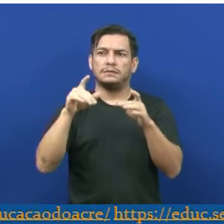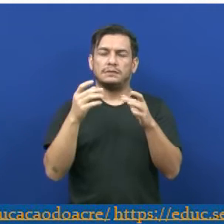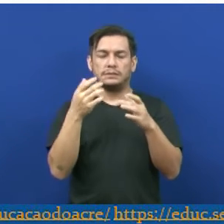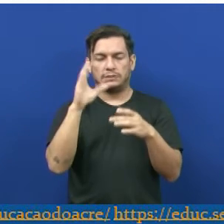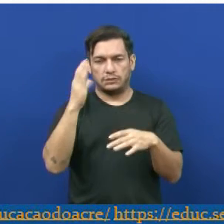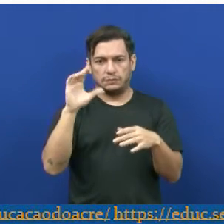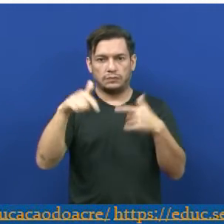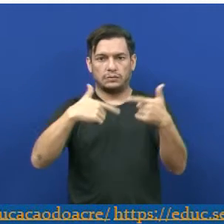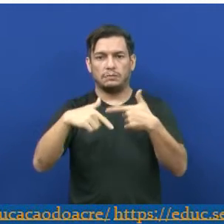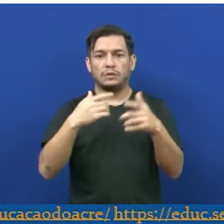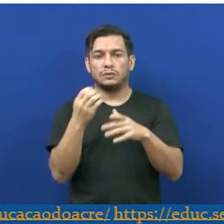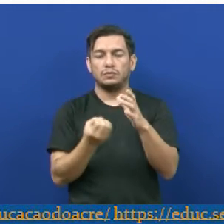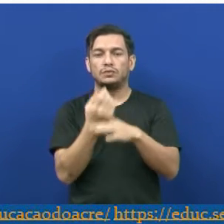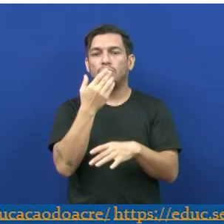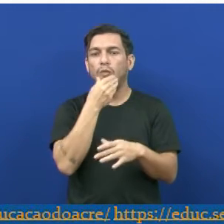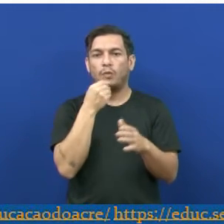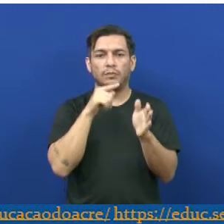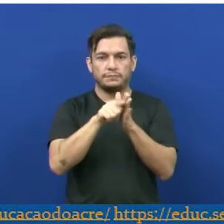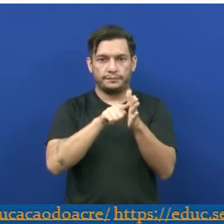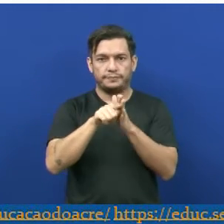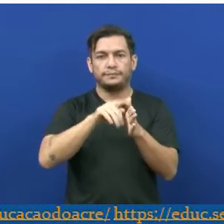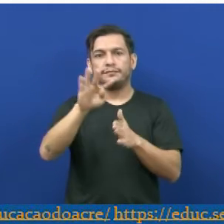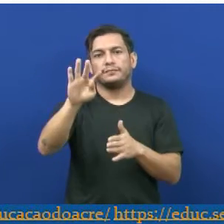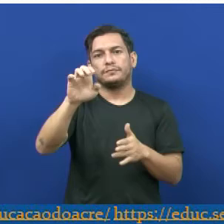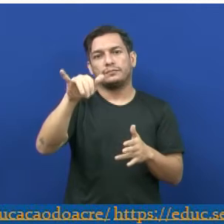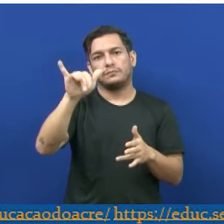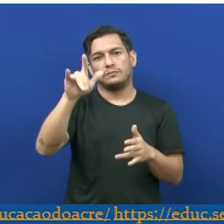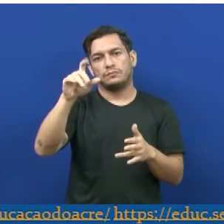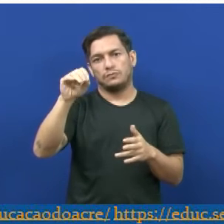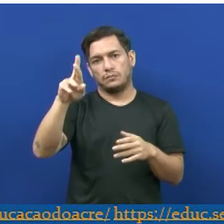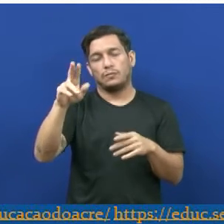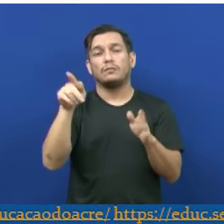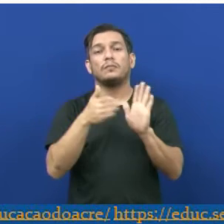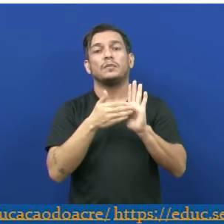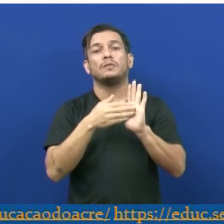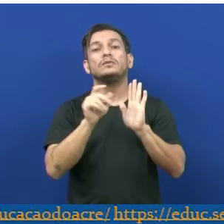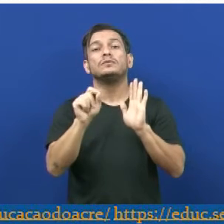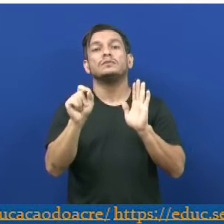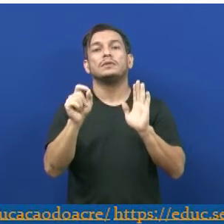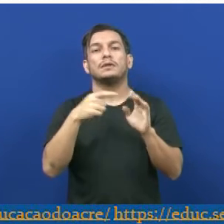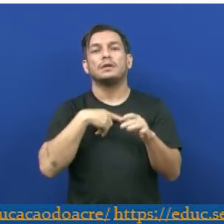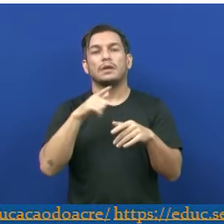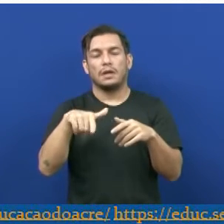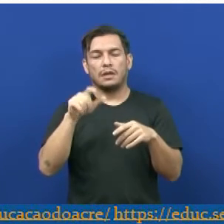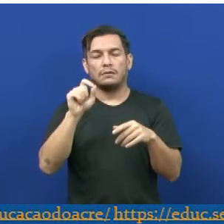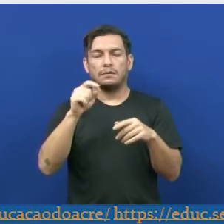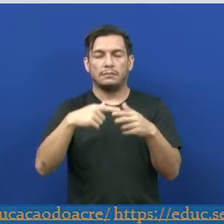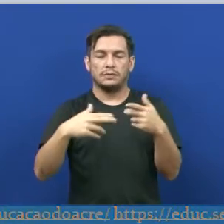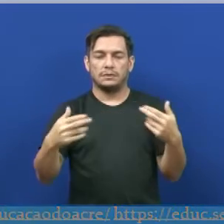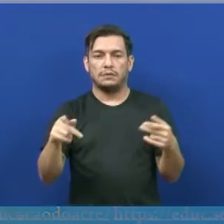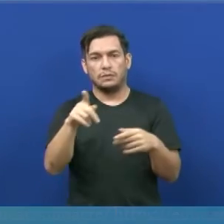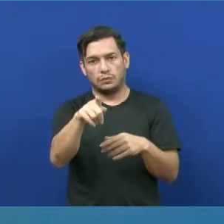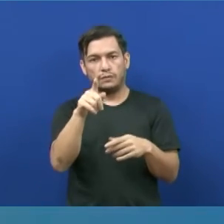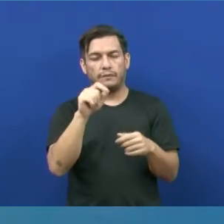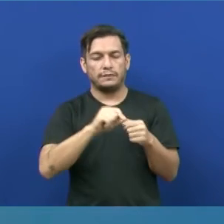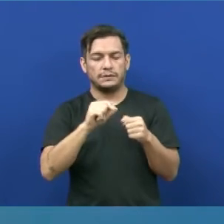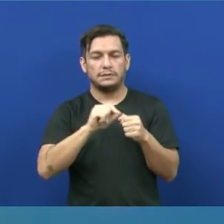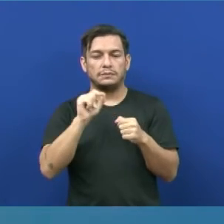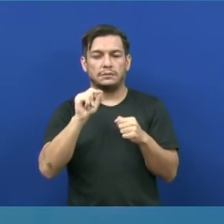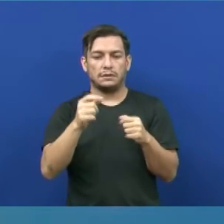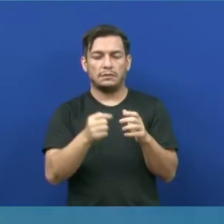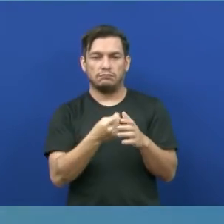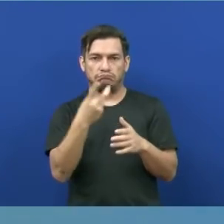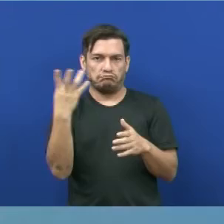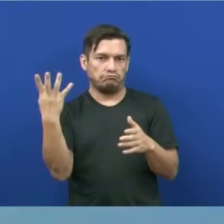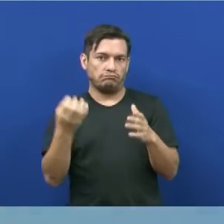surgiu com um cidadão chamado de Frederick Taylor. Nela propunha que fazia o quê? Era um instrumento para que você produzisse mais em